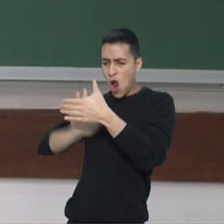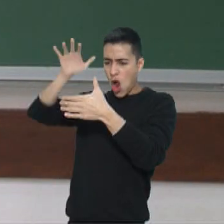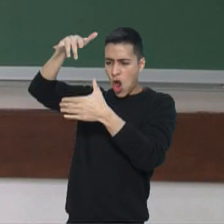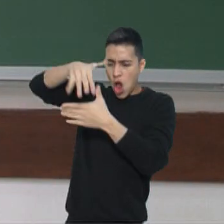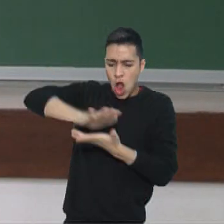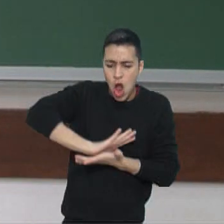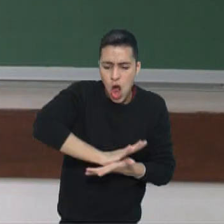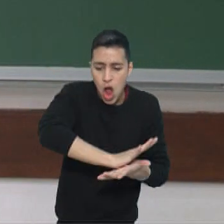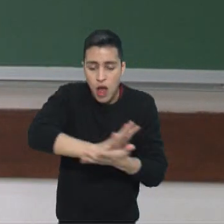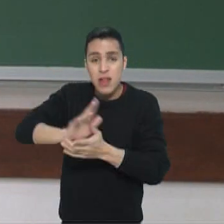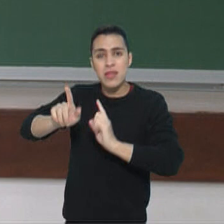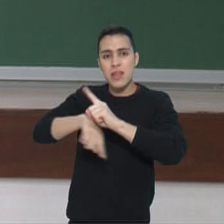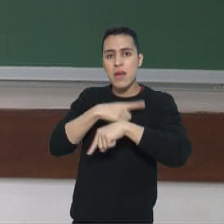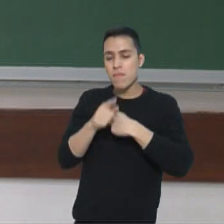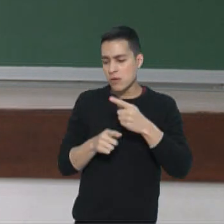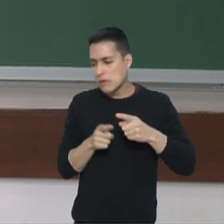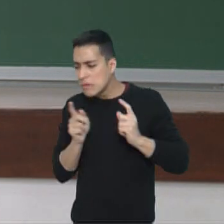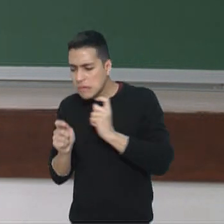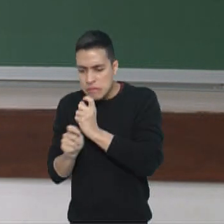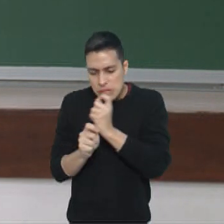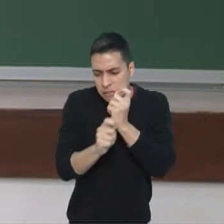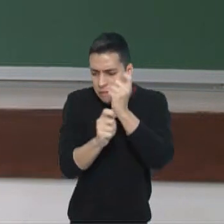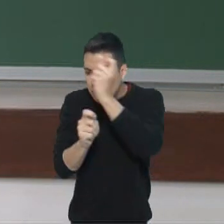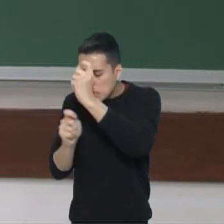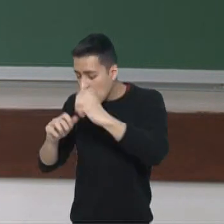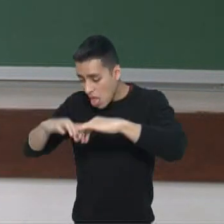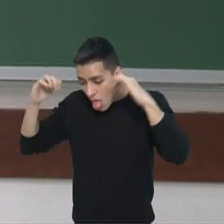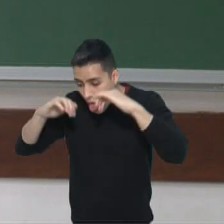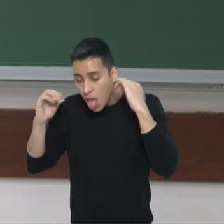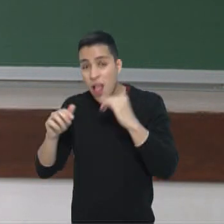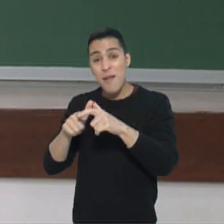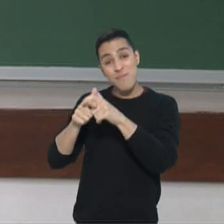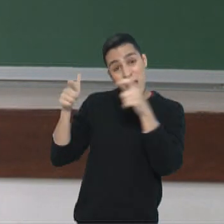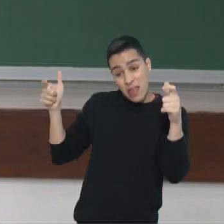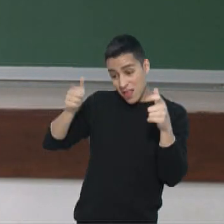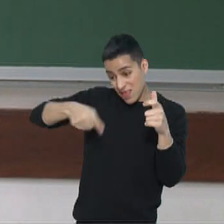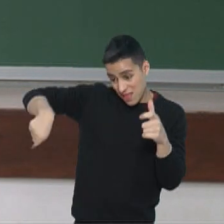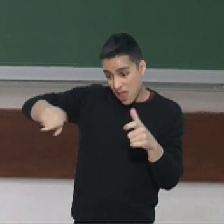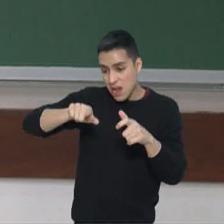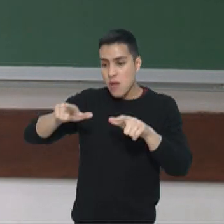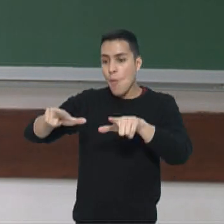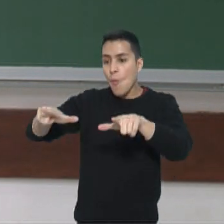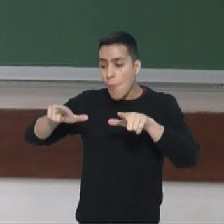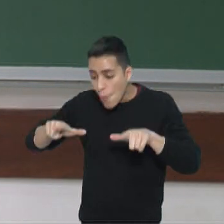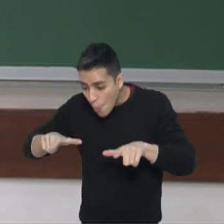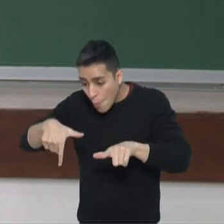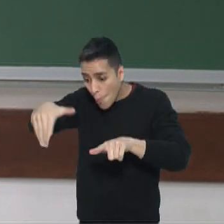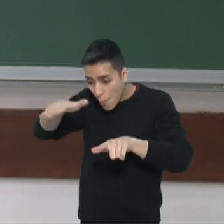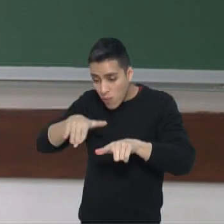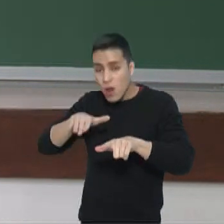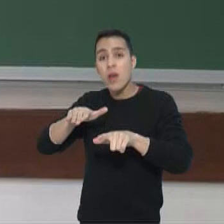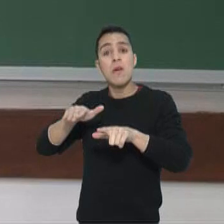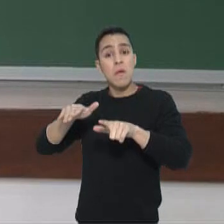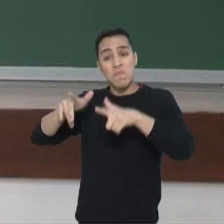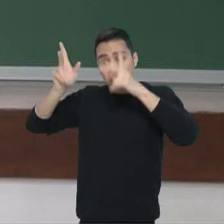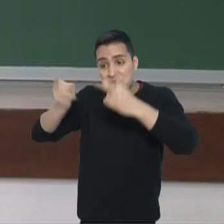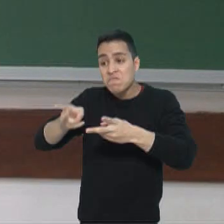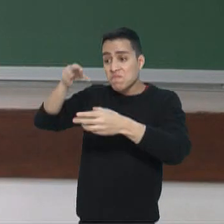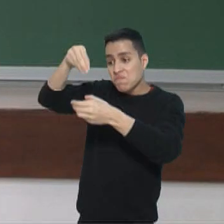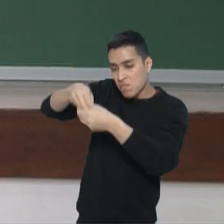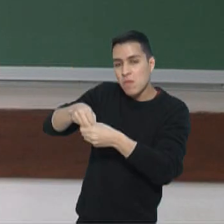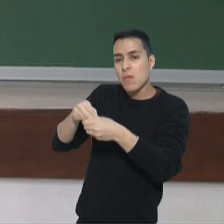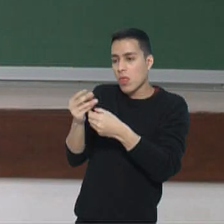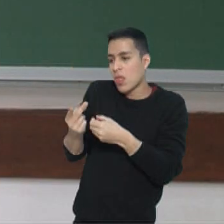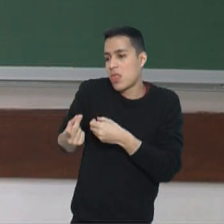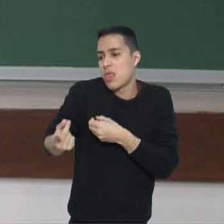essa cidade foi reencontrada pelos arqueólogos, a maioria das pinturas que ficaram conservadas se encontram na cidade de Pompeia.